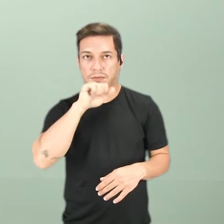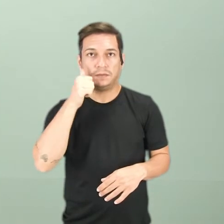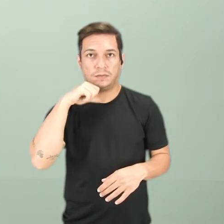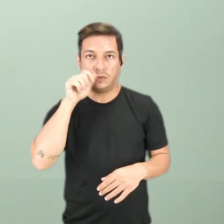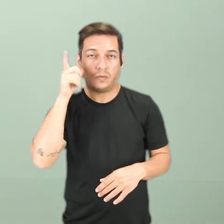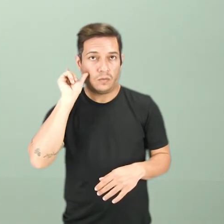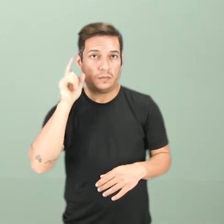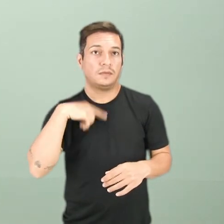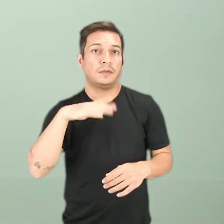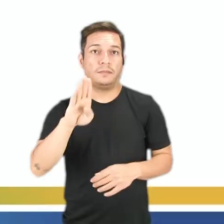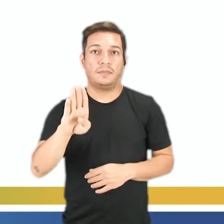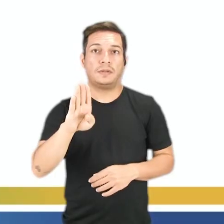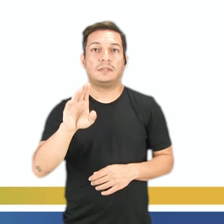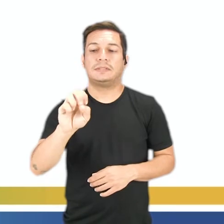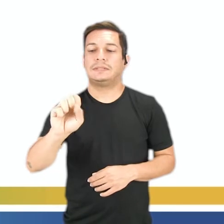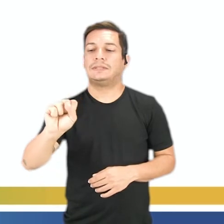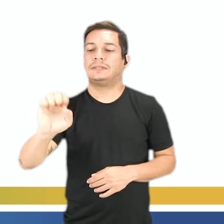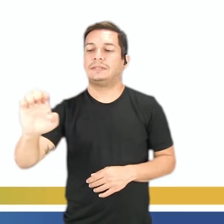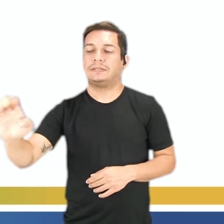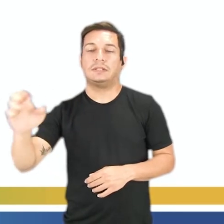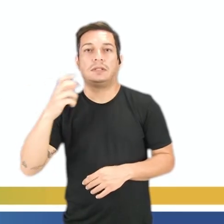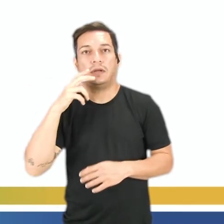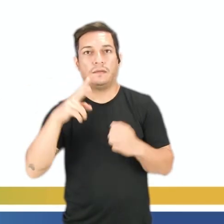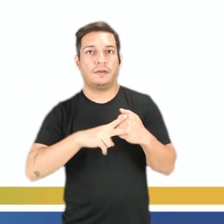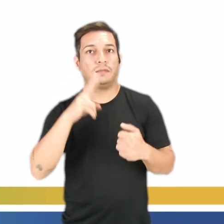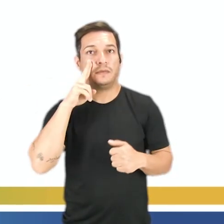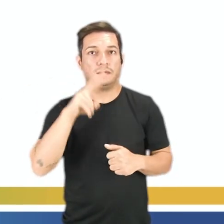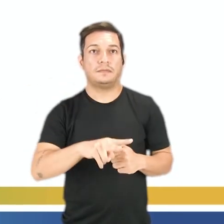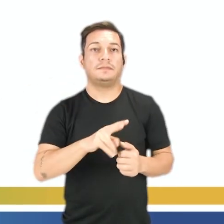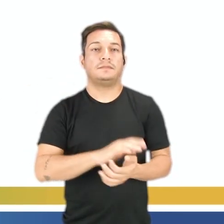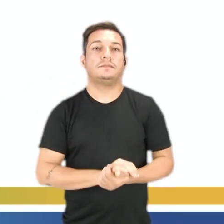letra B, e eu quero o verbo see, que é o verbo ver.